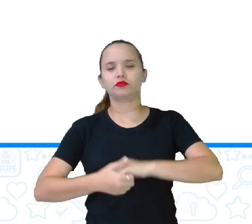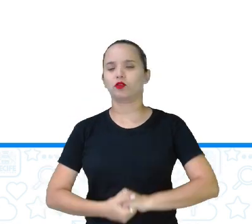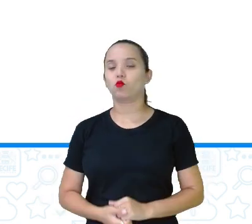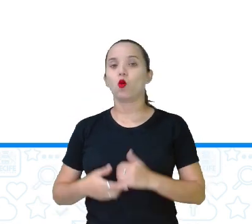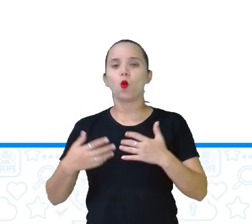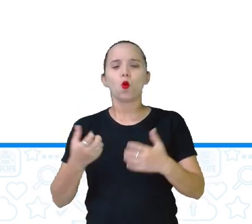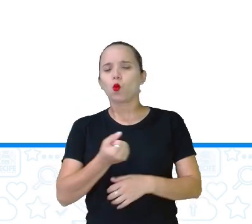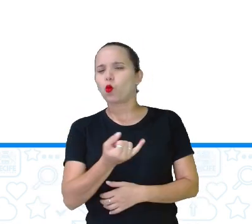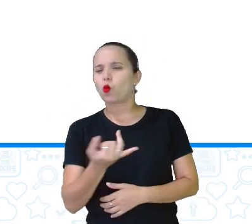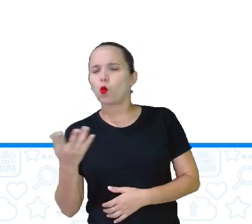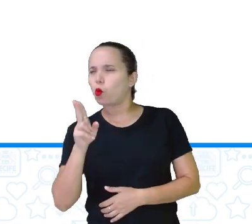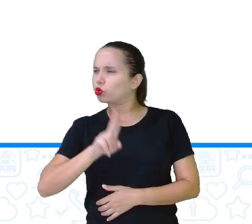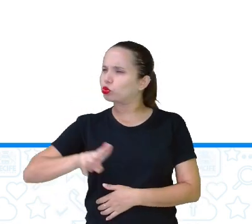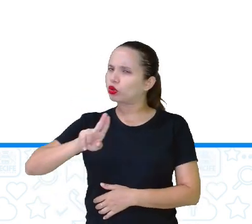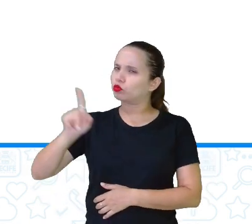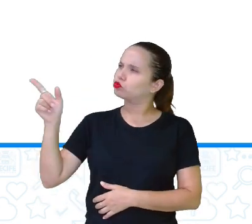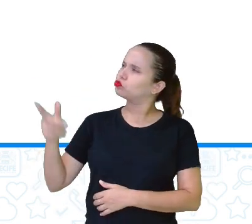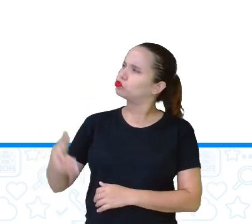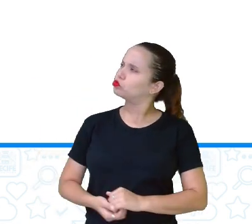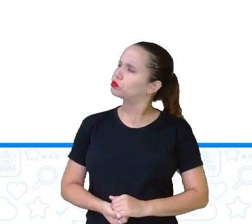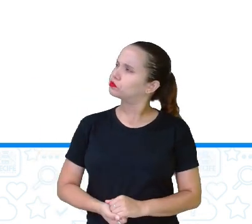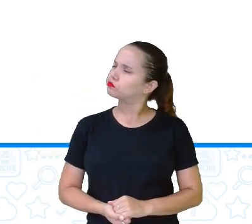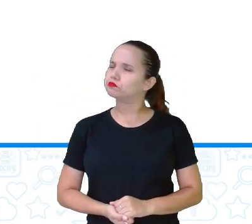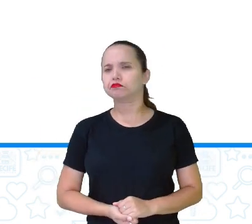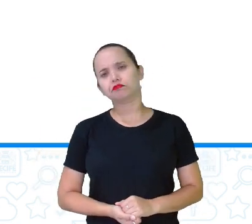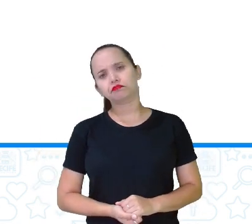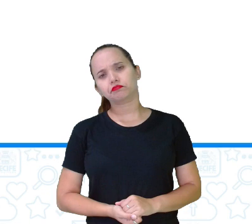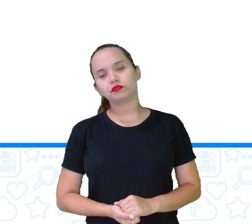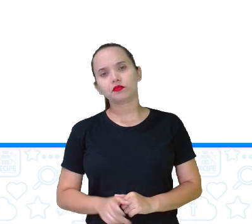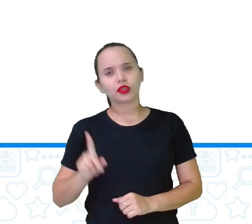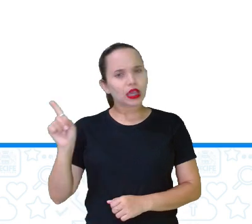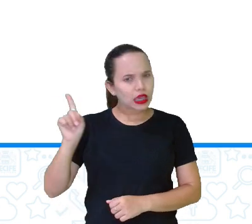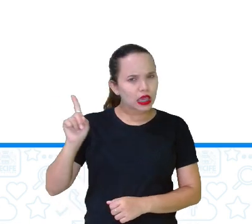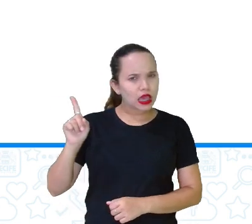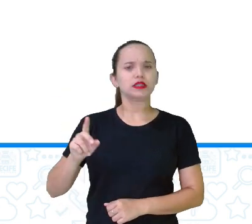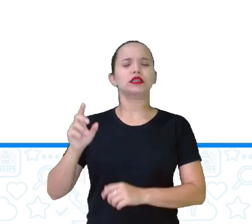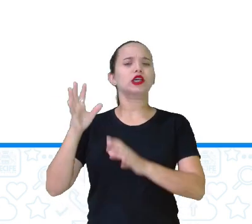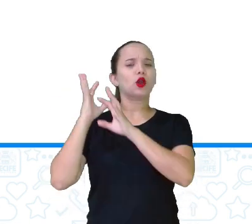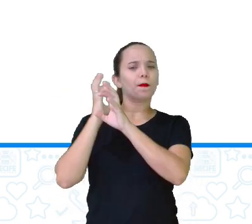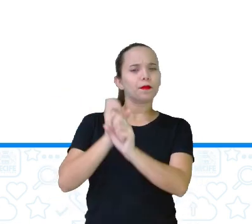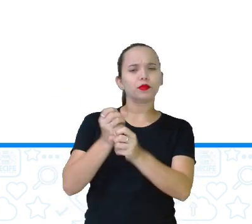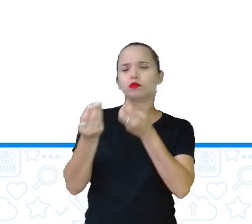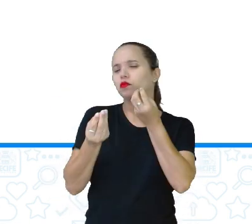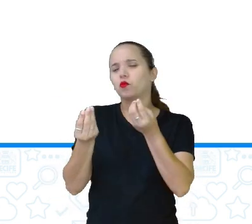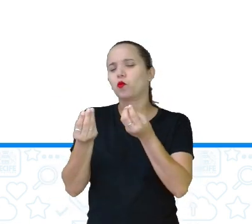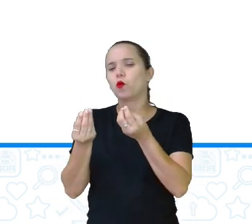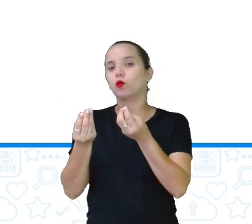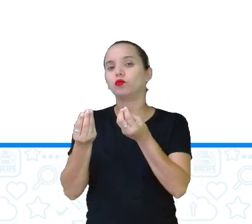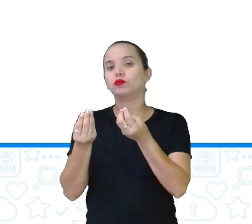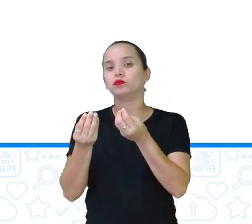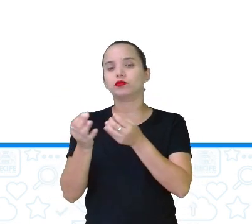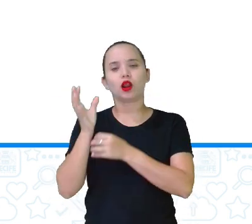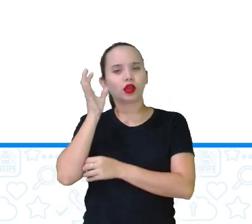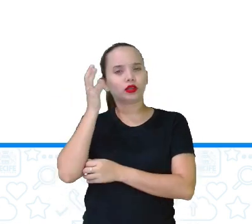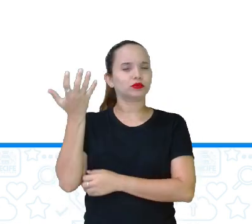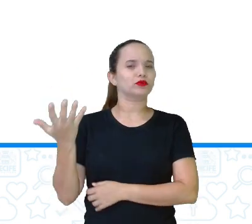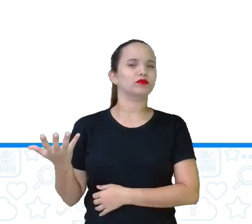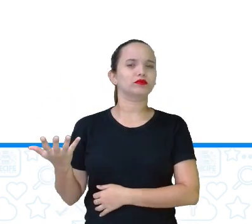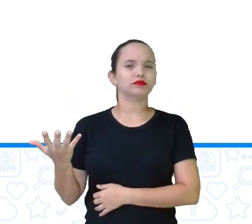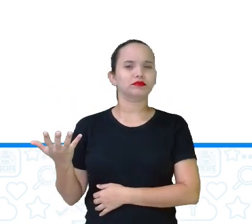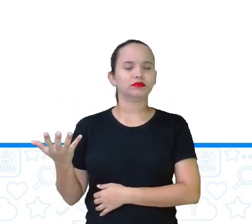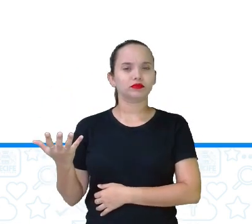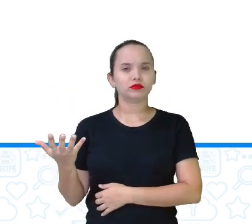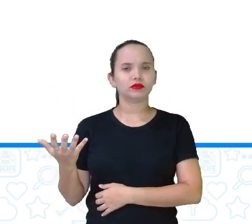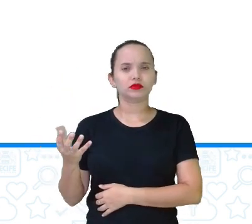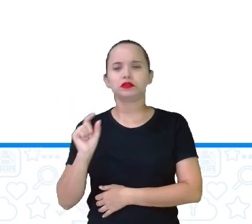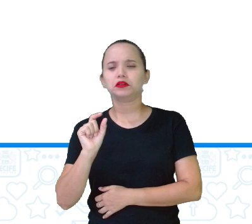é que ela gastou, pessoal? Essa operação que a gente faz a operação de quê para fazer isso? De